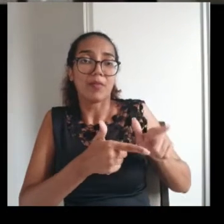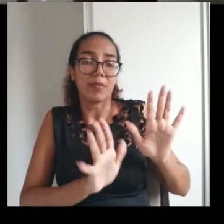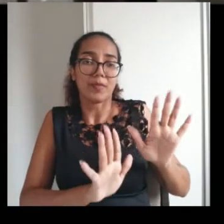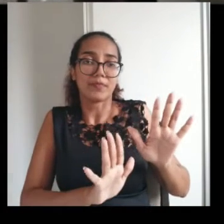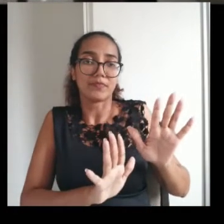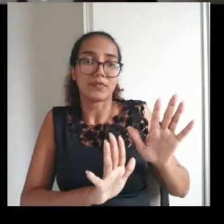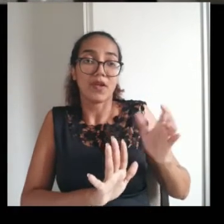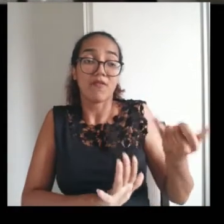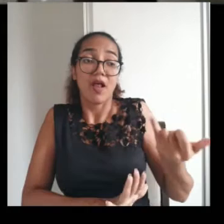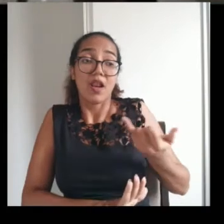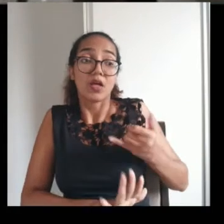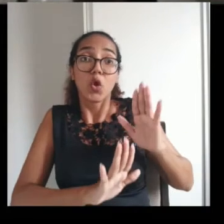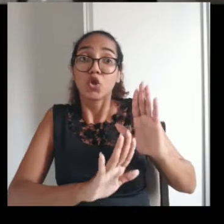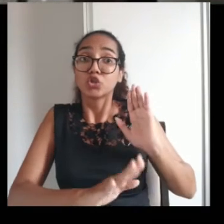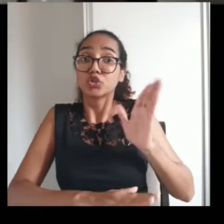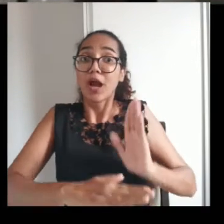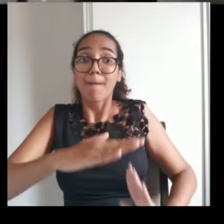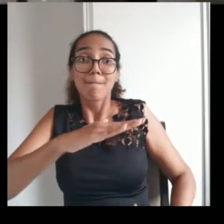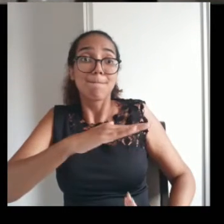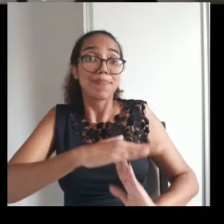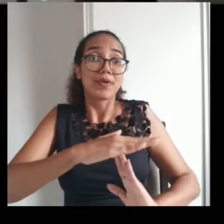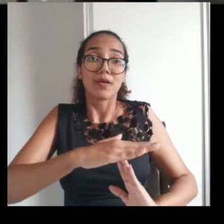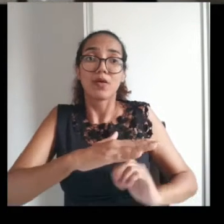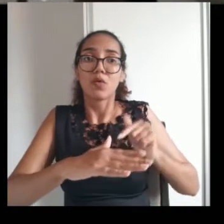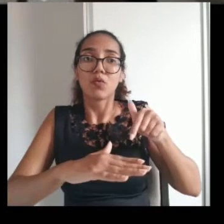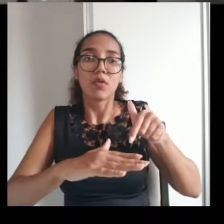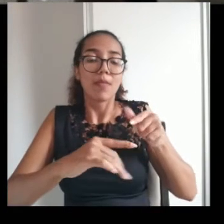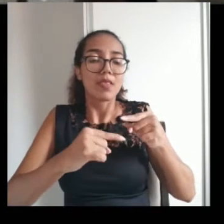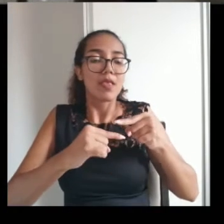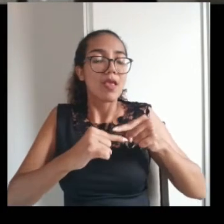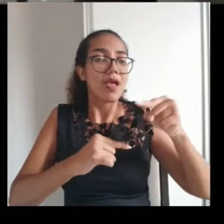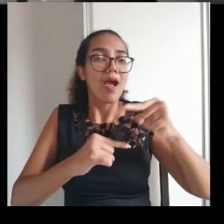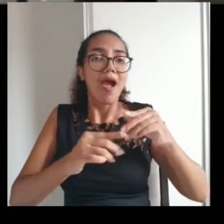informando que você extrapolou o limite do array. Tá?